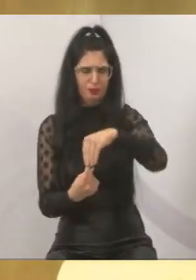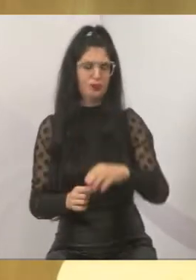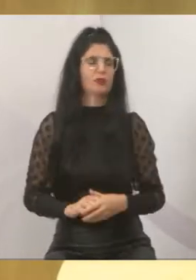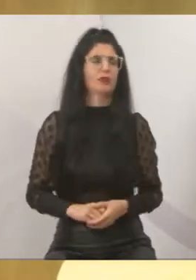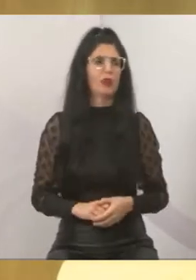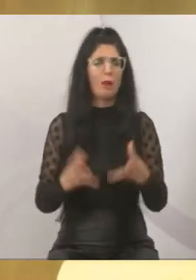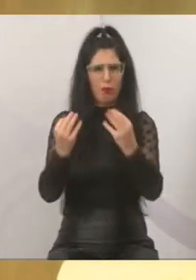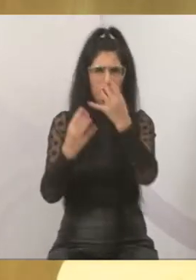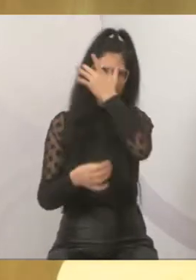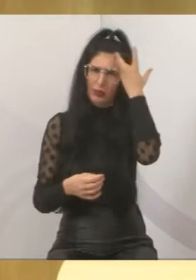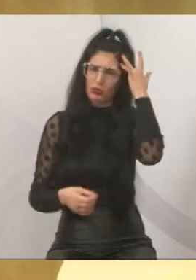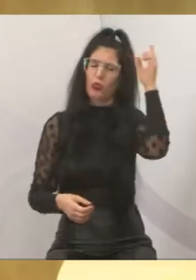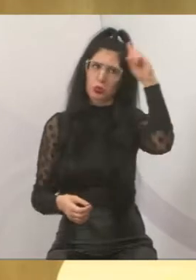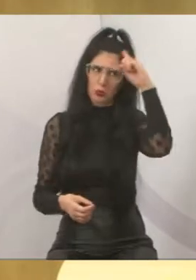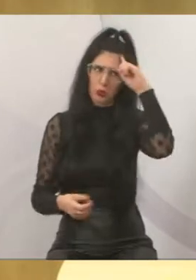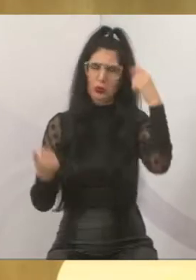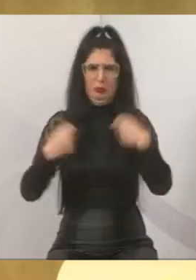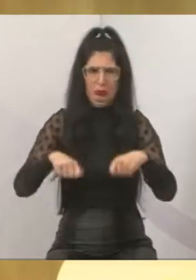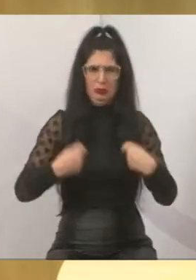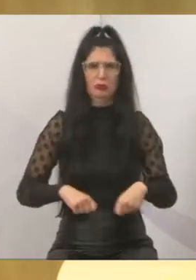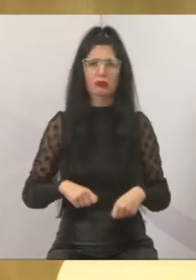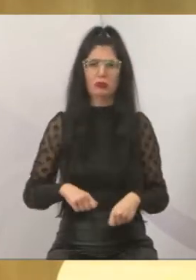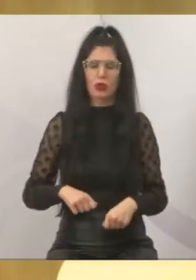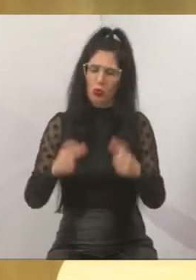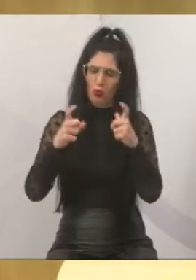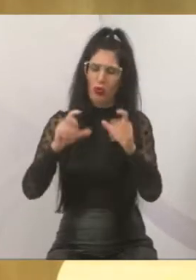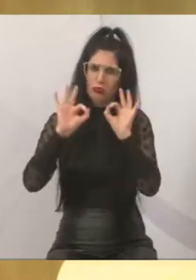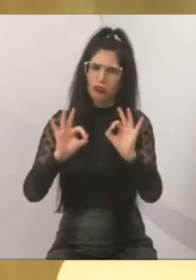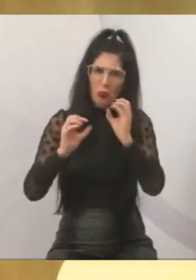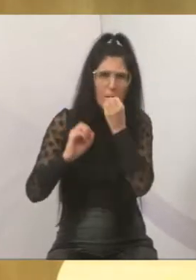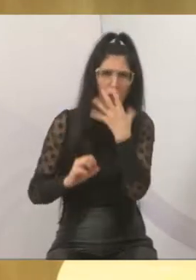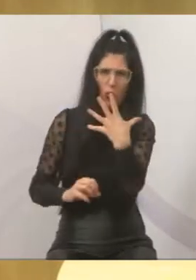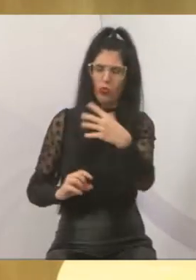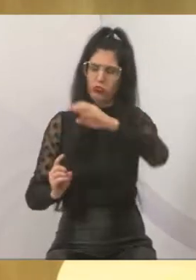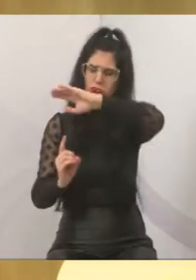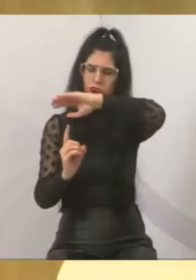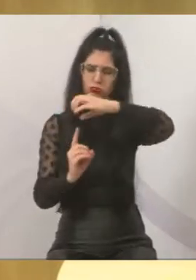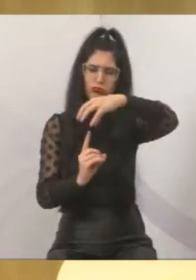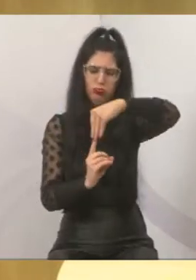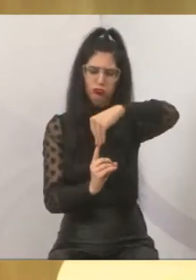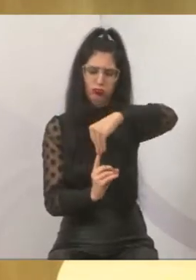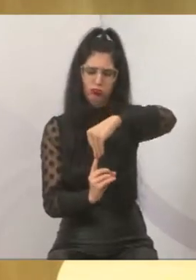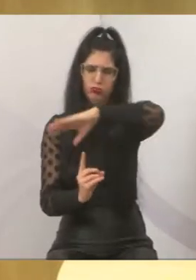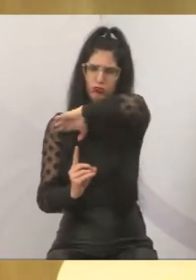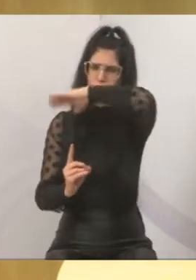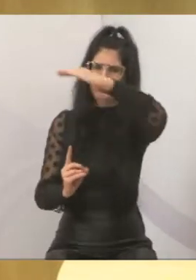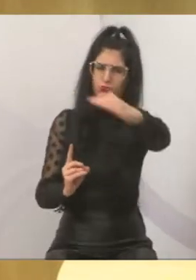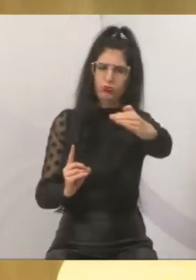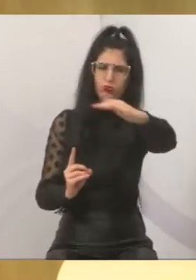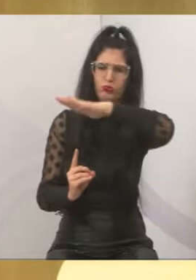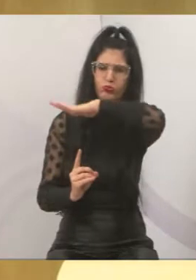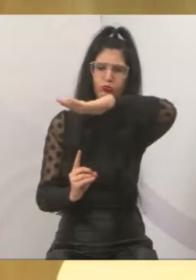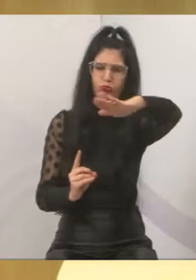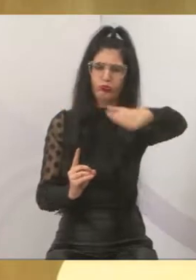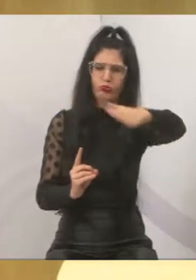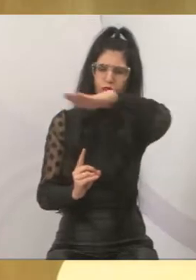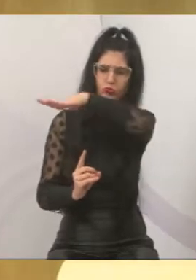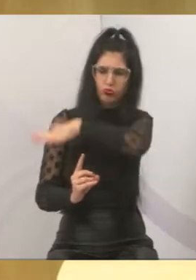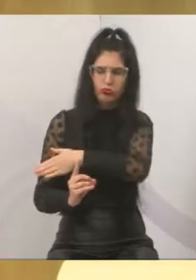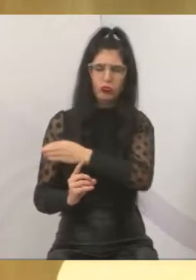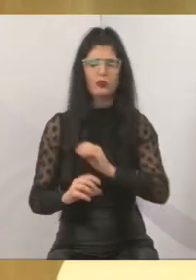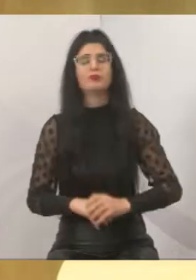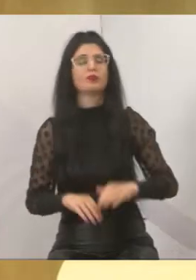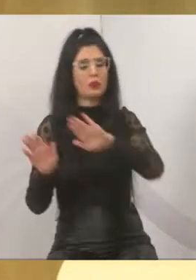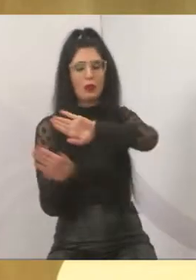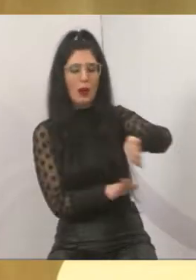que diariamente. Falando em outro assunto de extrema importância, entramos no mês de setembro e nós